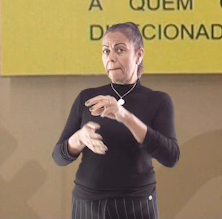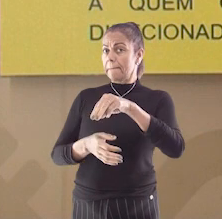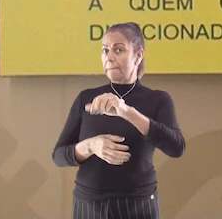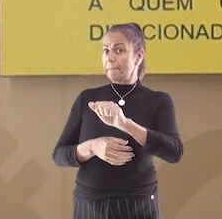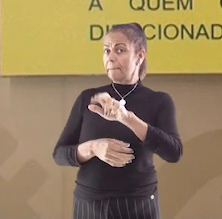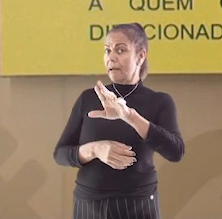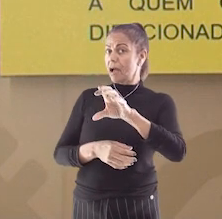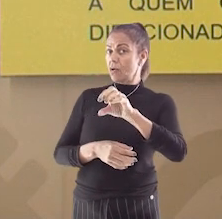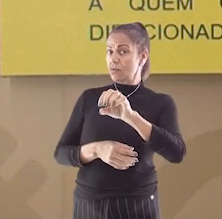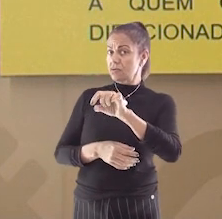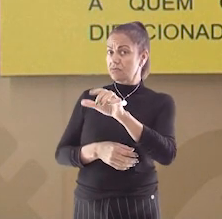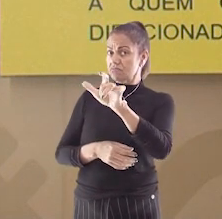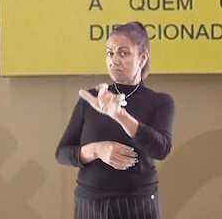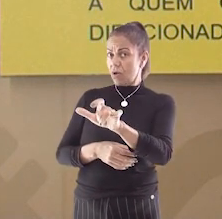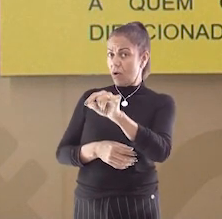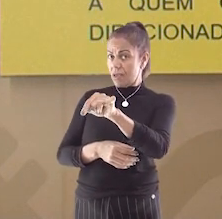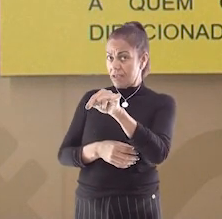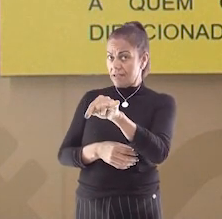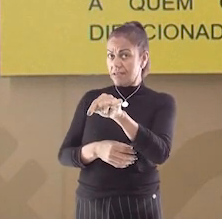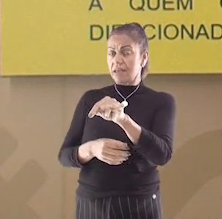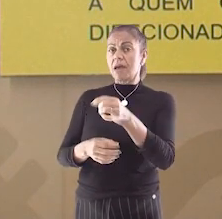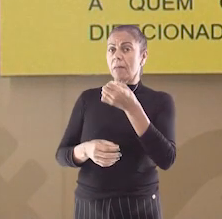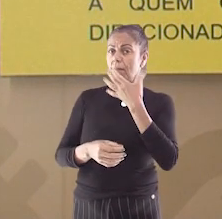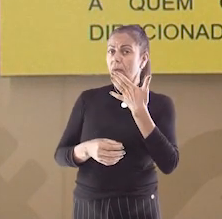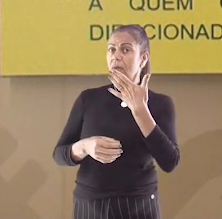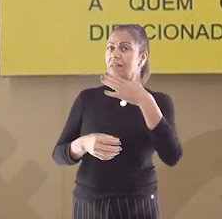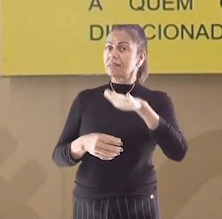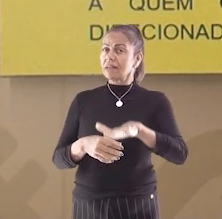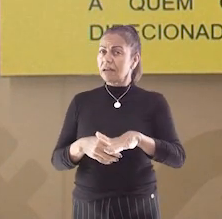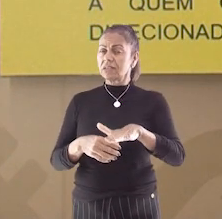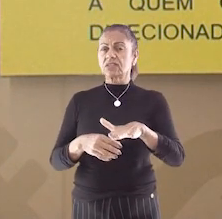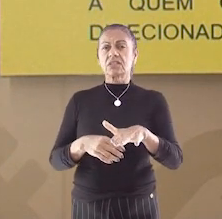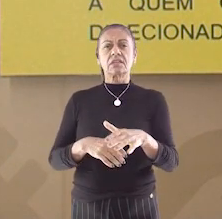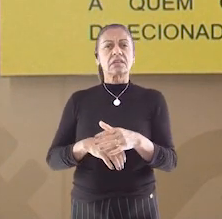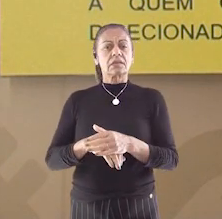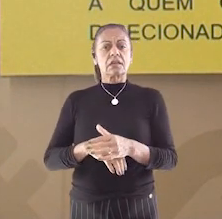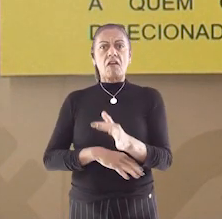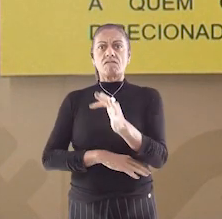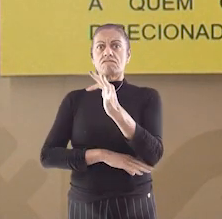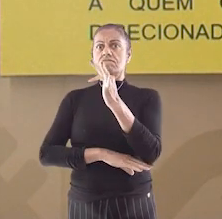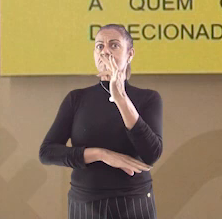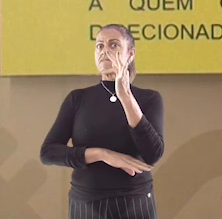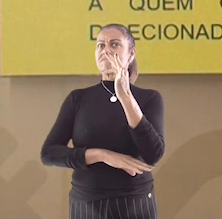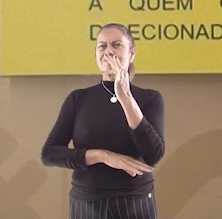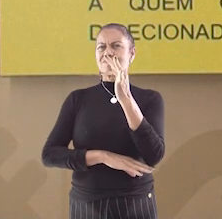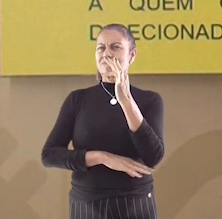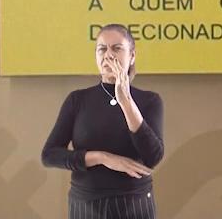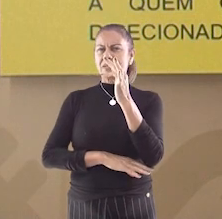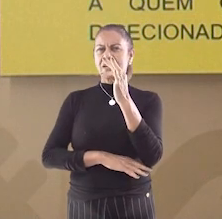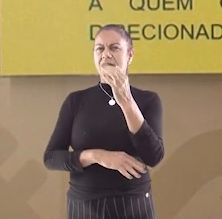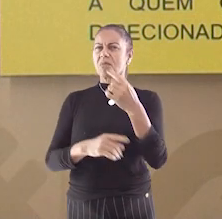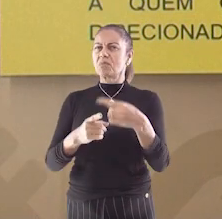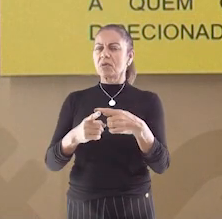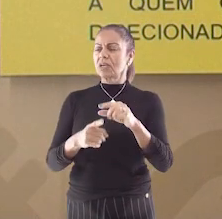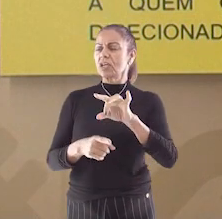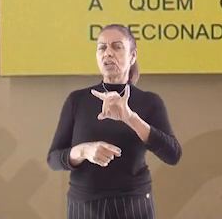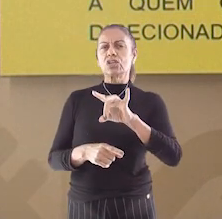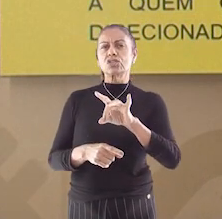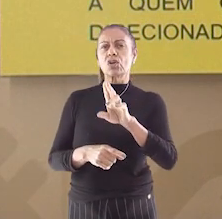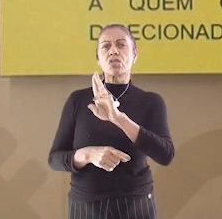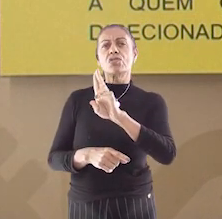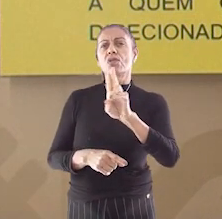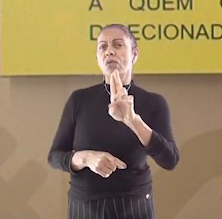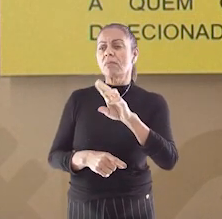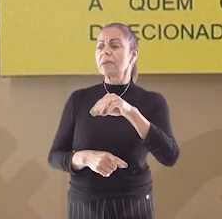respeito. Marcos, boa tarde. É um cumprimento. Observem que ela não usa cumprimentos muito formais,